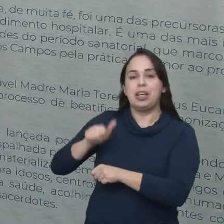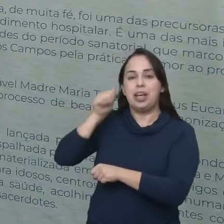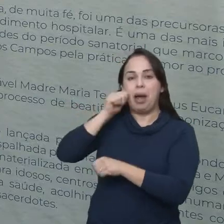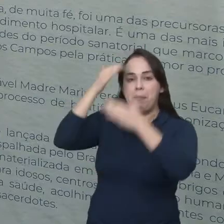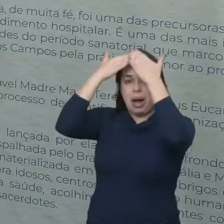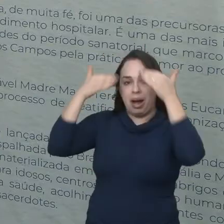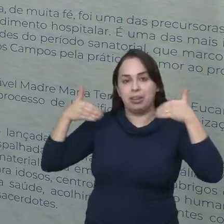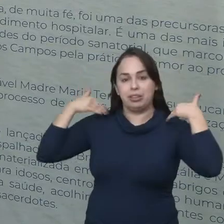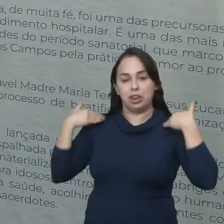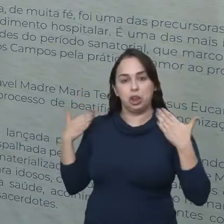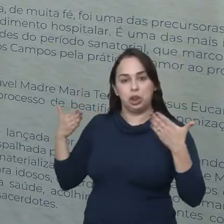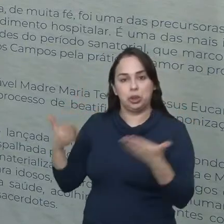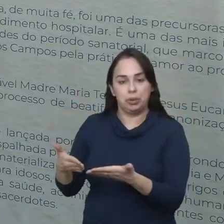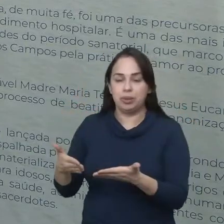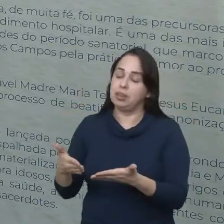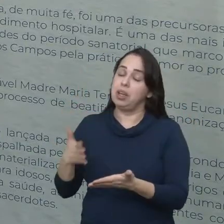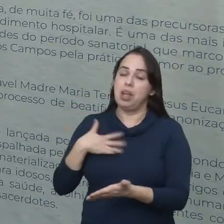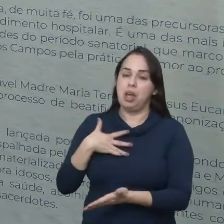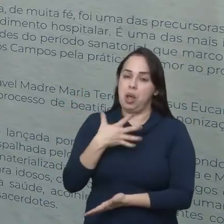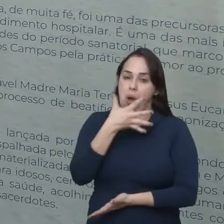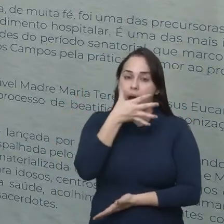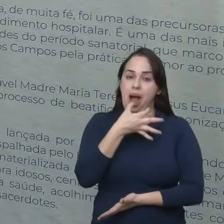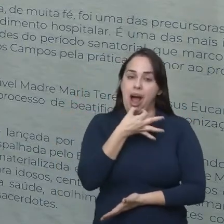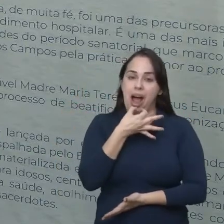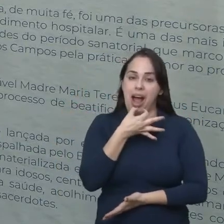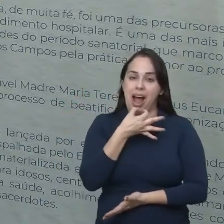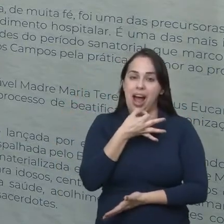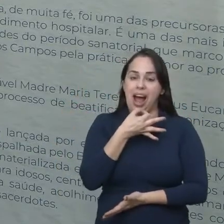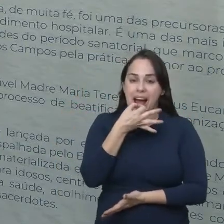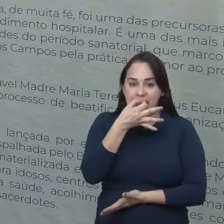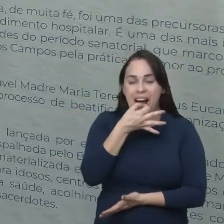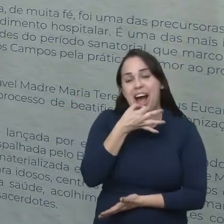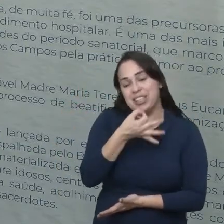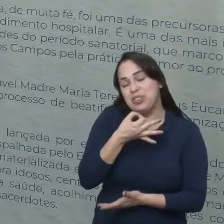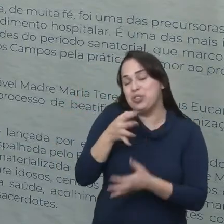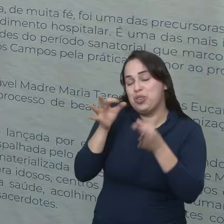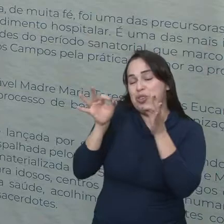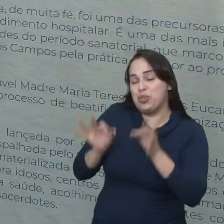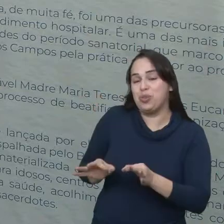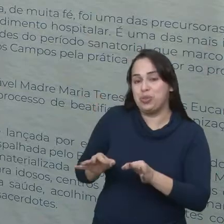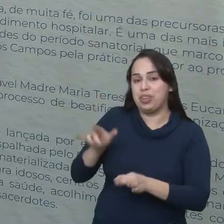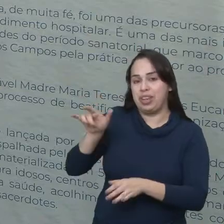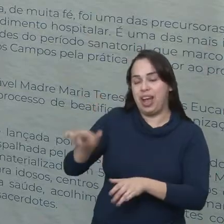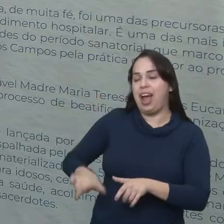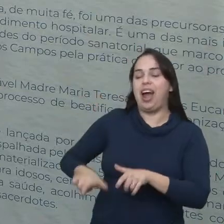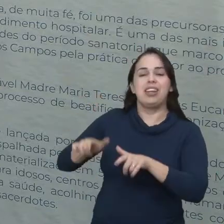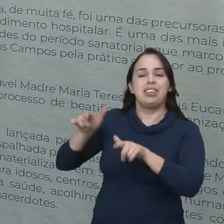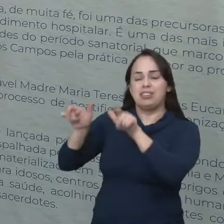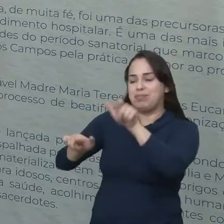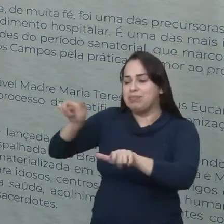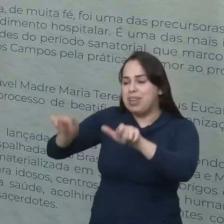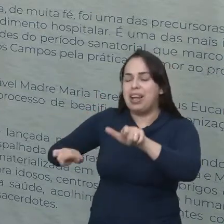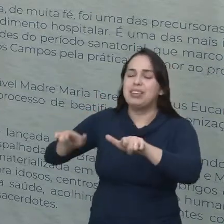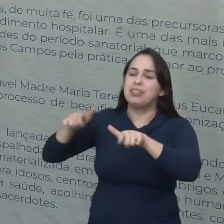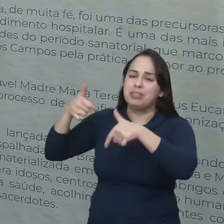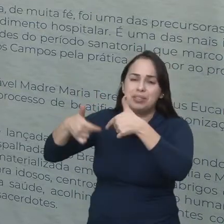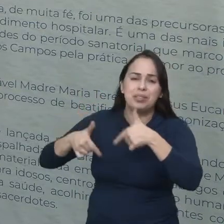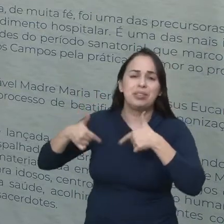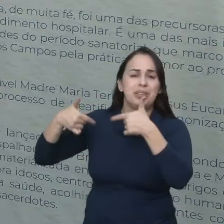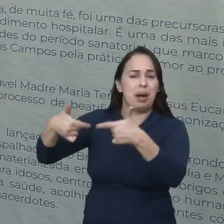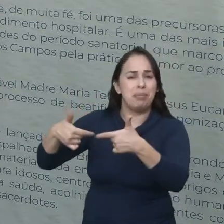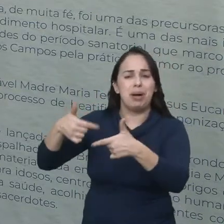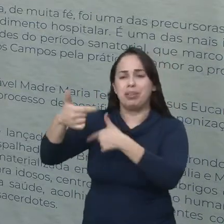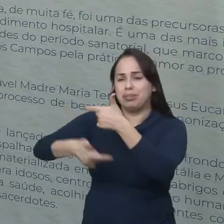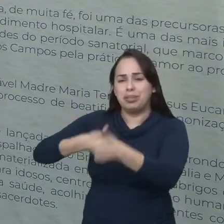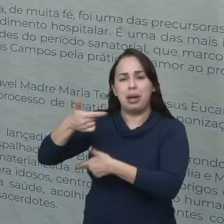Campos. E justo, acho que nada mais que justo, porque são mulheres, são pessoas que só fazem o bem, são mulheres de Deus e que só